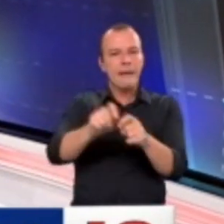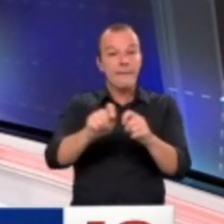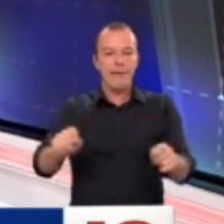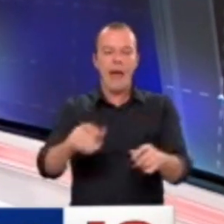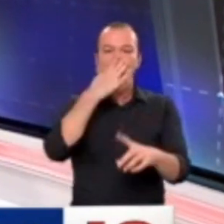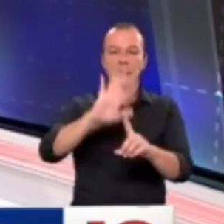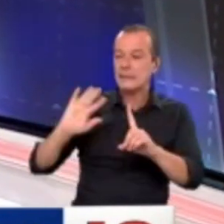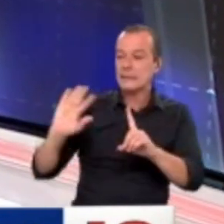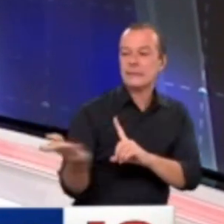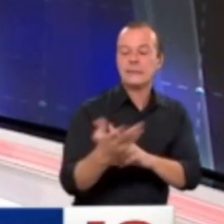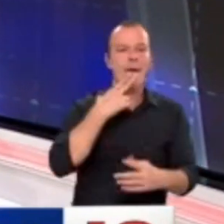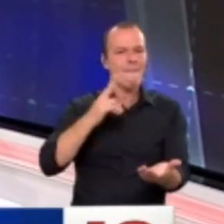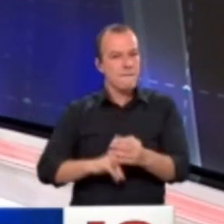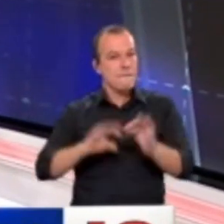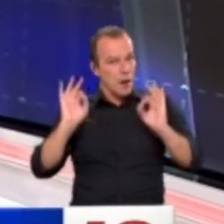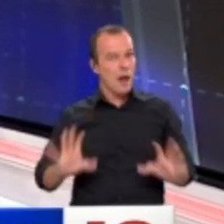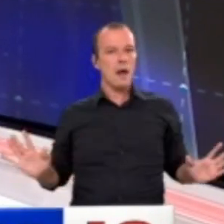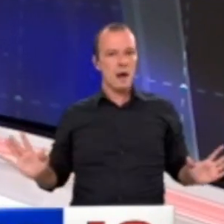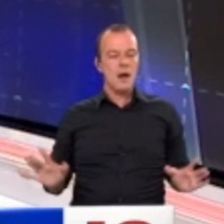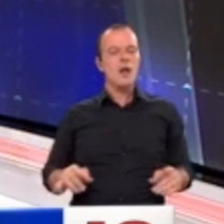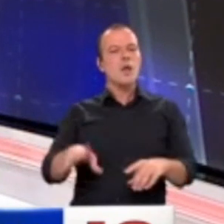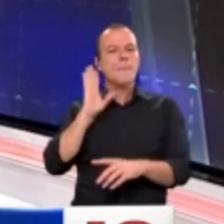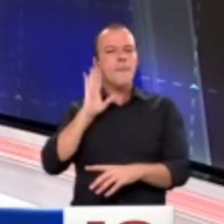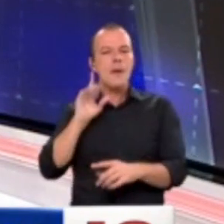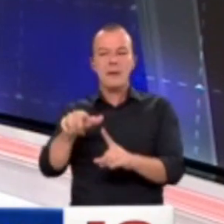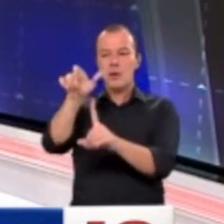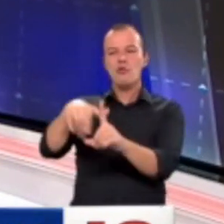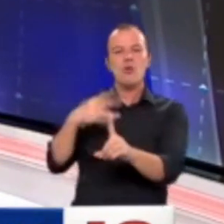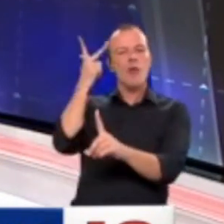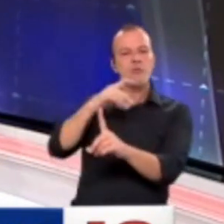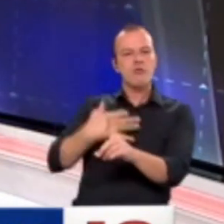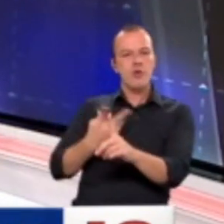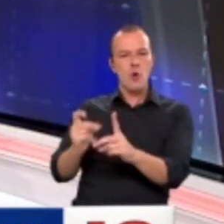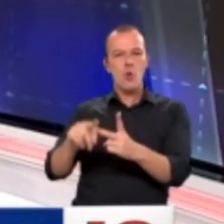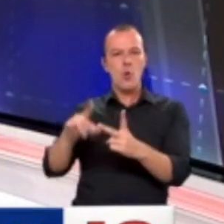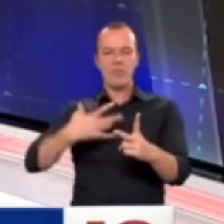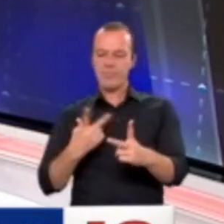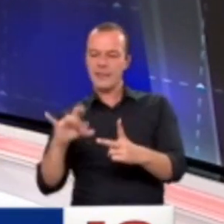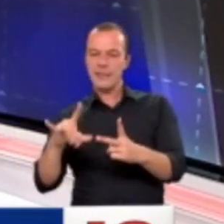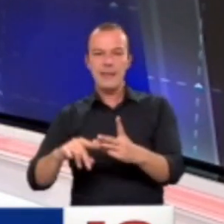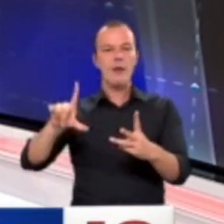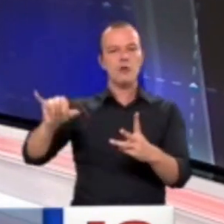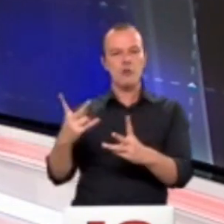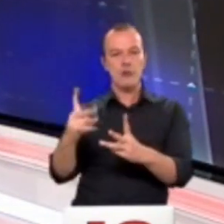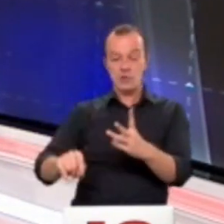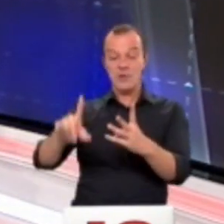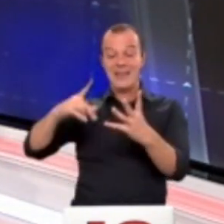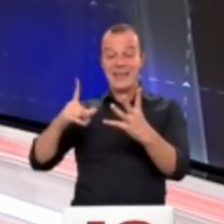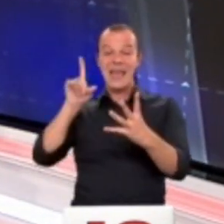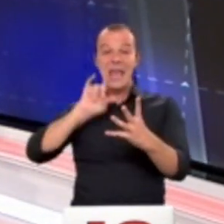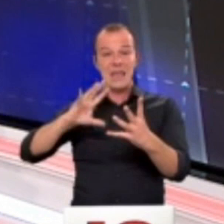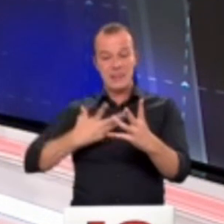em cenários naturais e ouviu o testemunho de Diogo Infante, Dalila Carmo, Lourenço Ortigão e Daniela